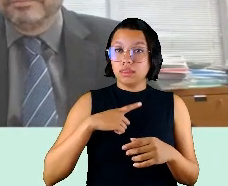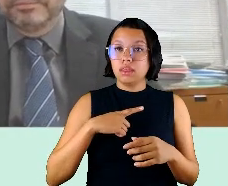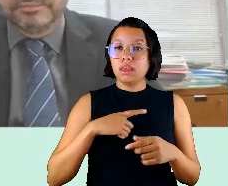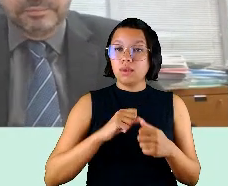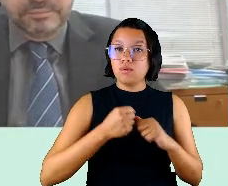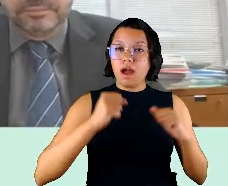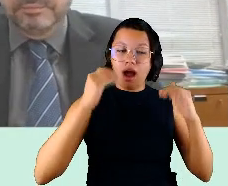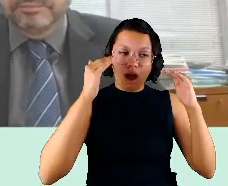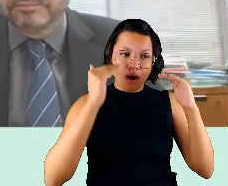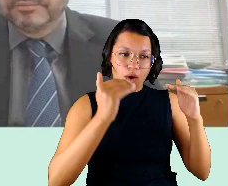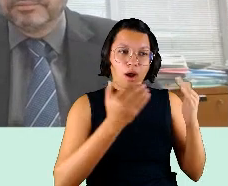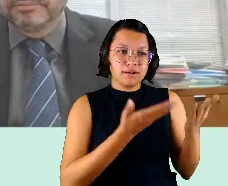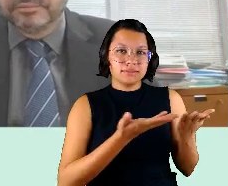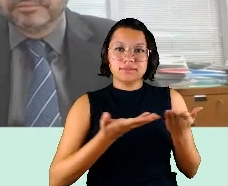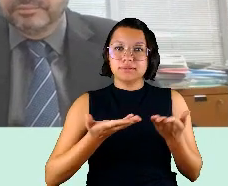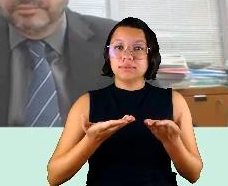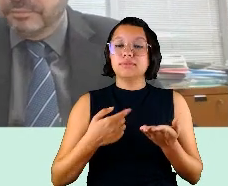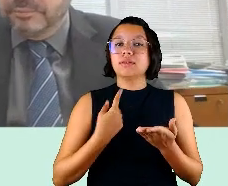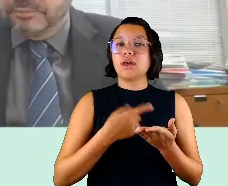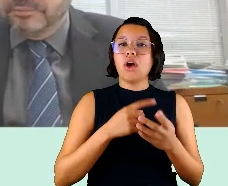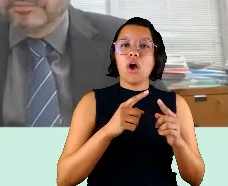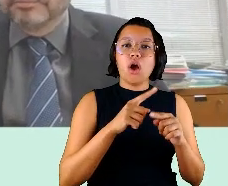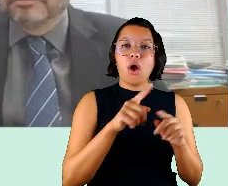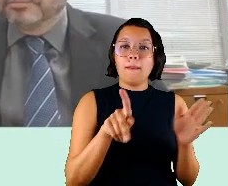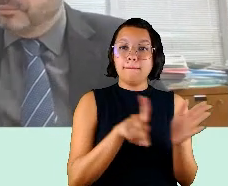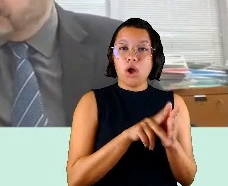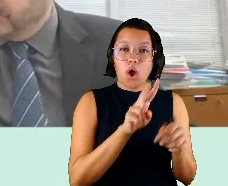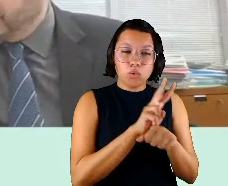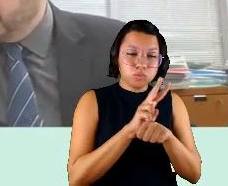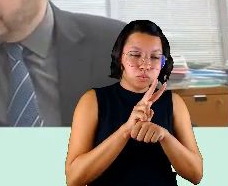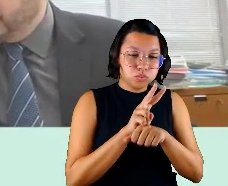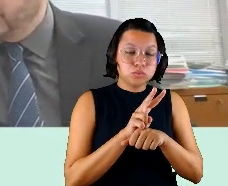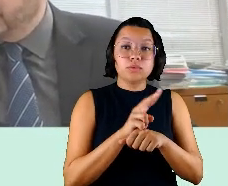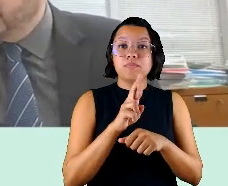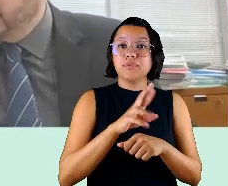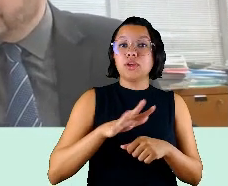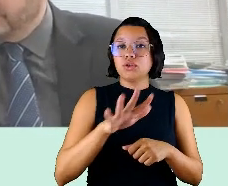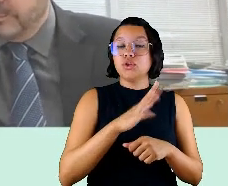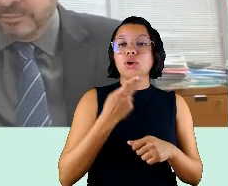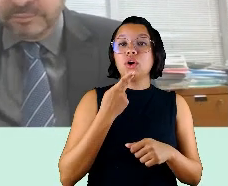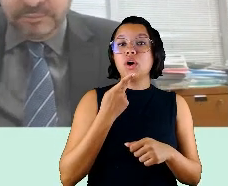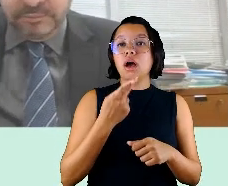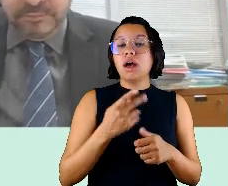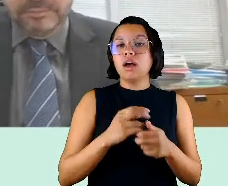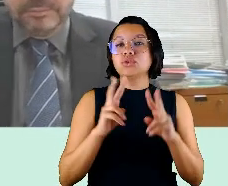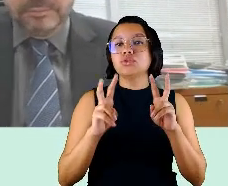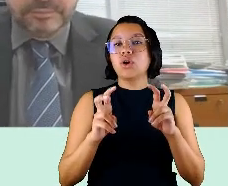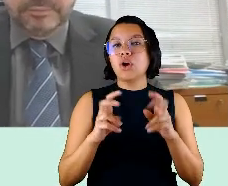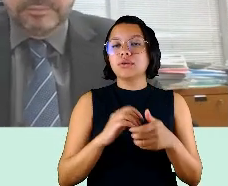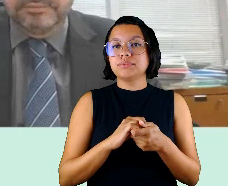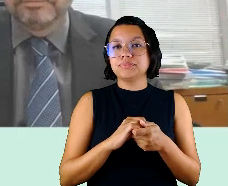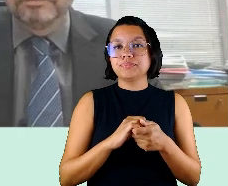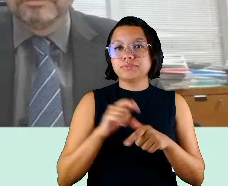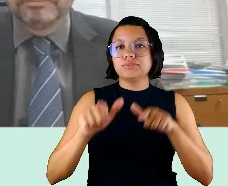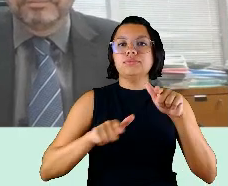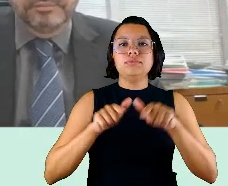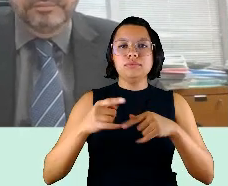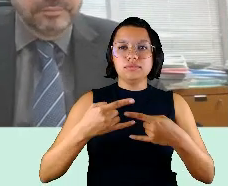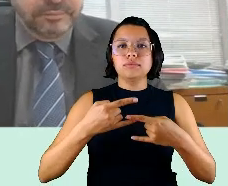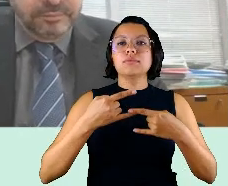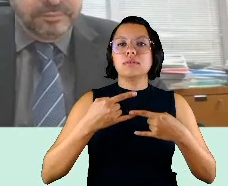grande honra de receber a nossa corregedora regional, que vai falar sobre o teletrabalho